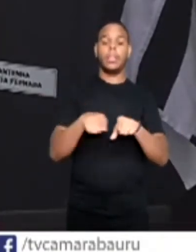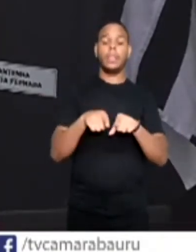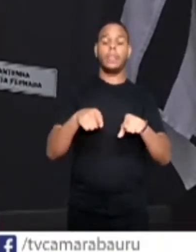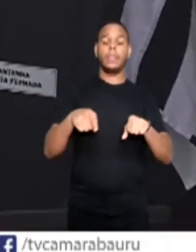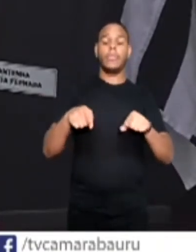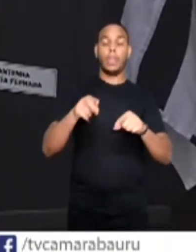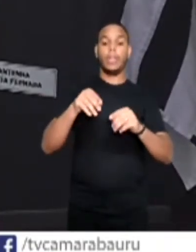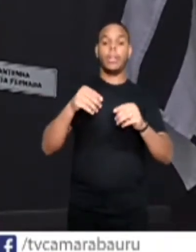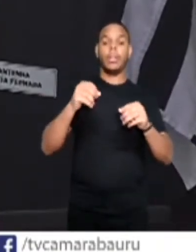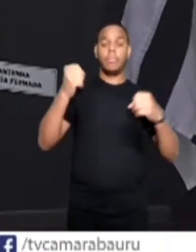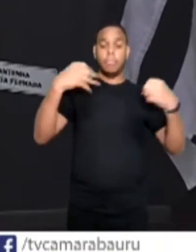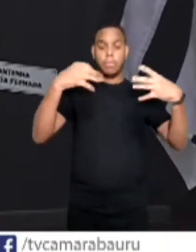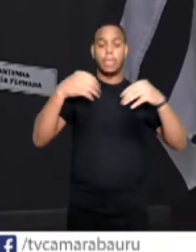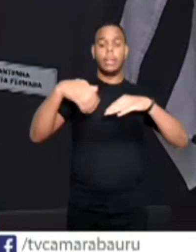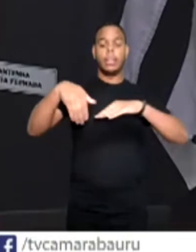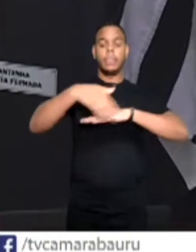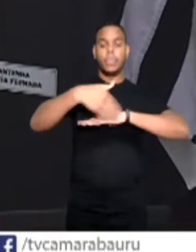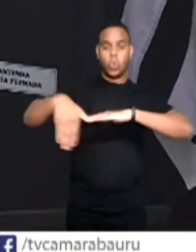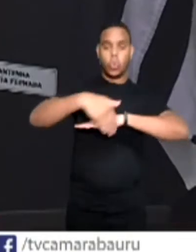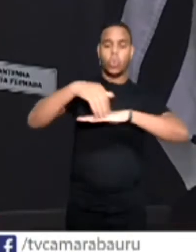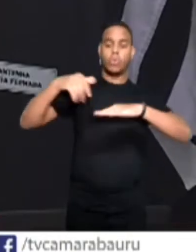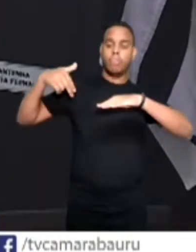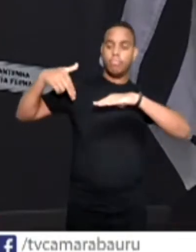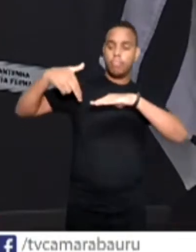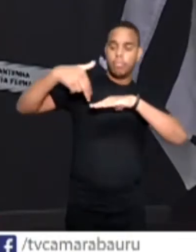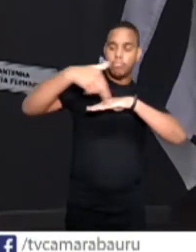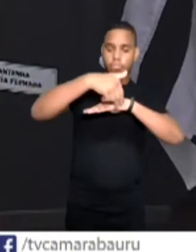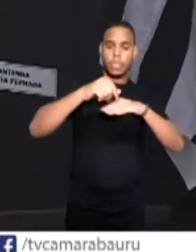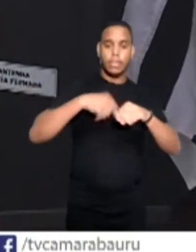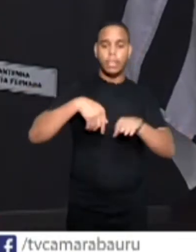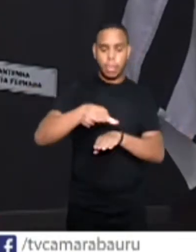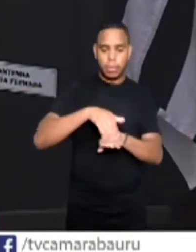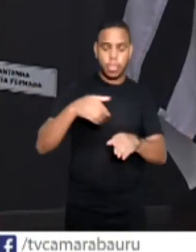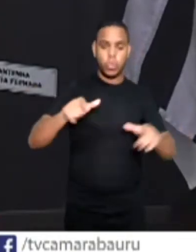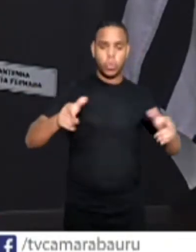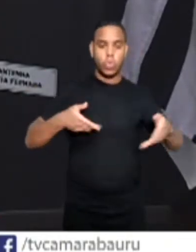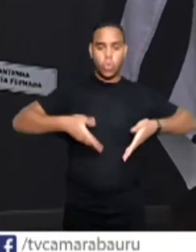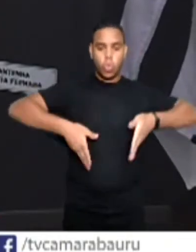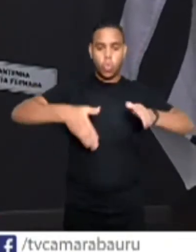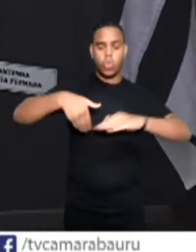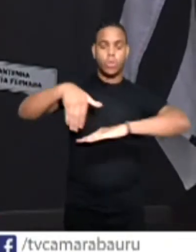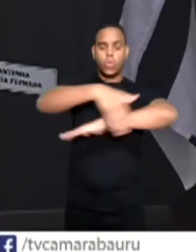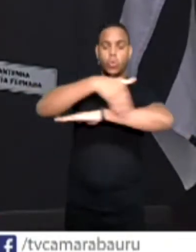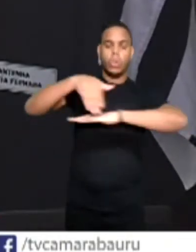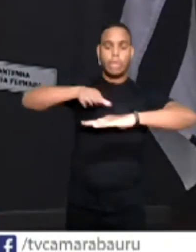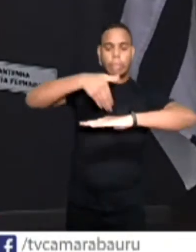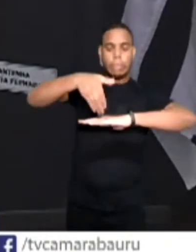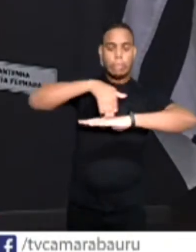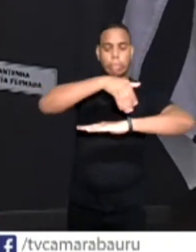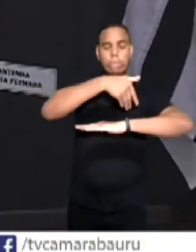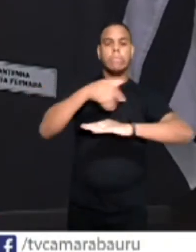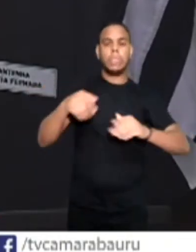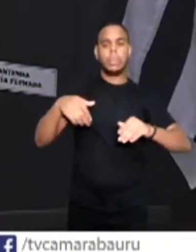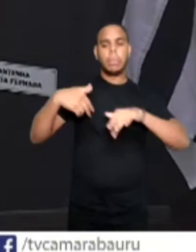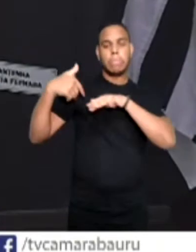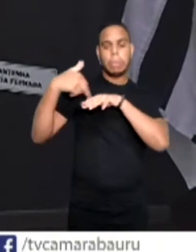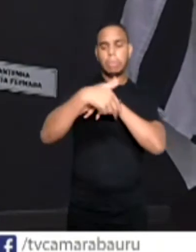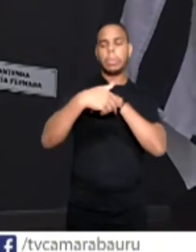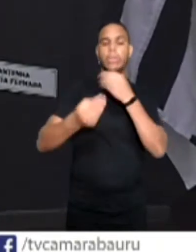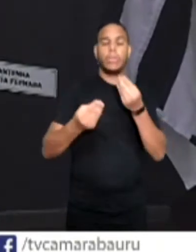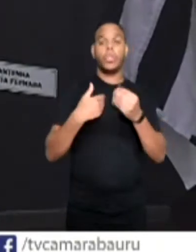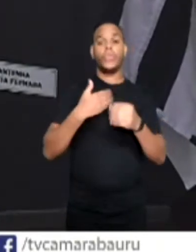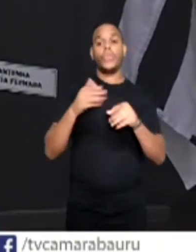de pedestre, a sinalização de solo. Também já estamos solicitando a Indurbe que faça,